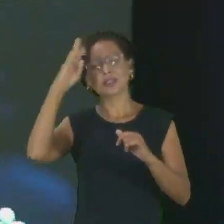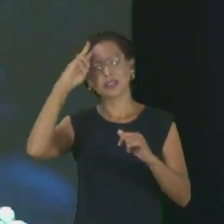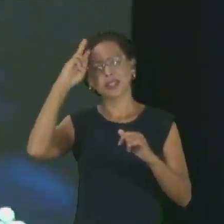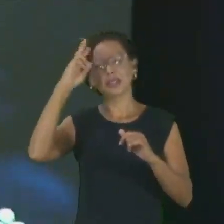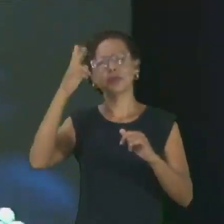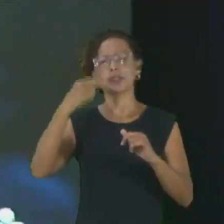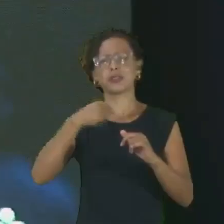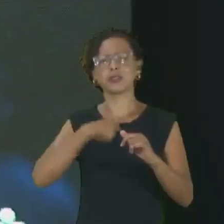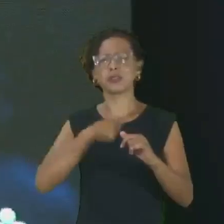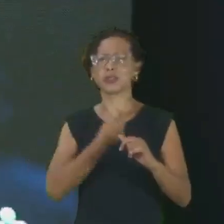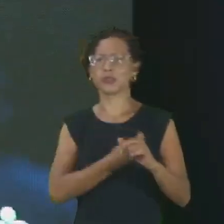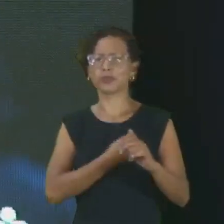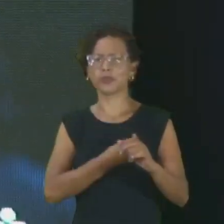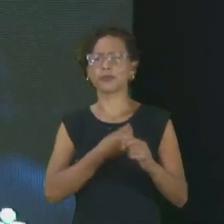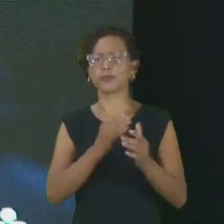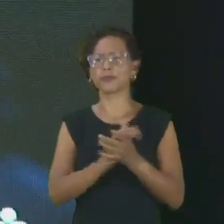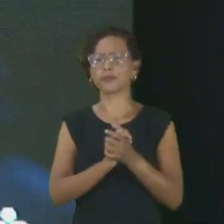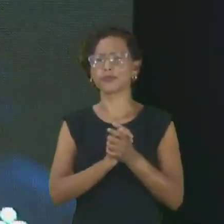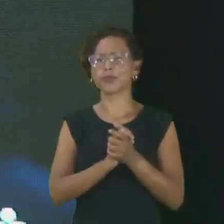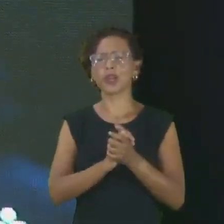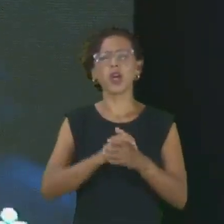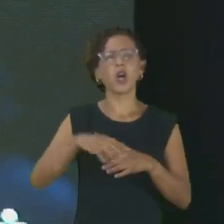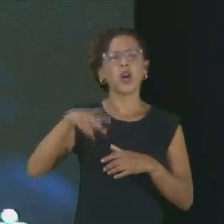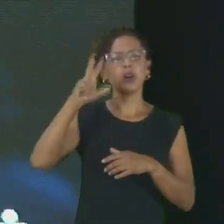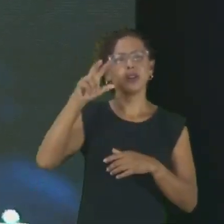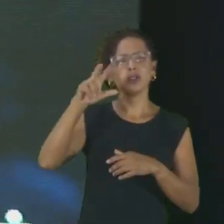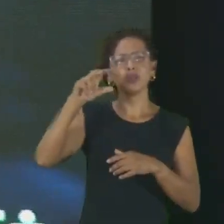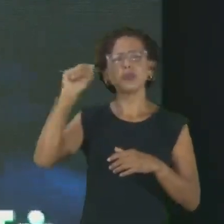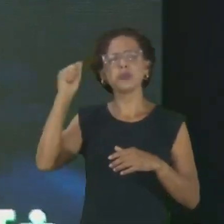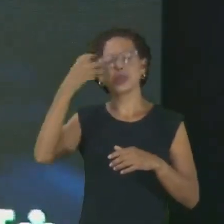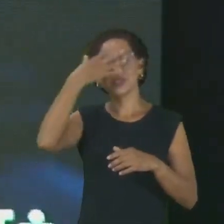origem. Eu vou dizer de novo,